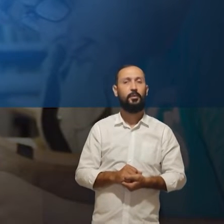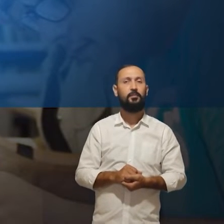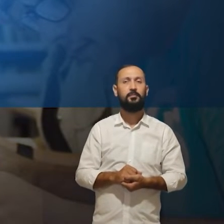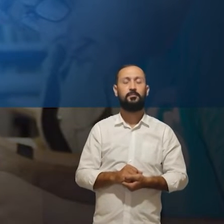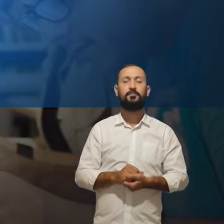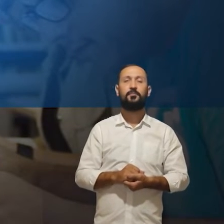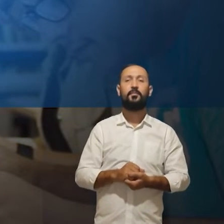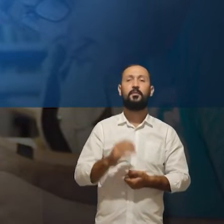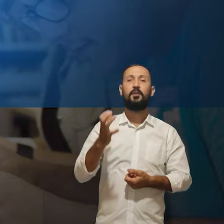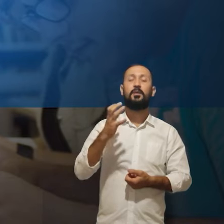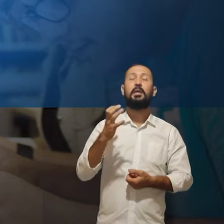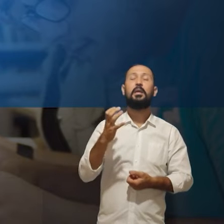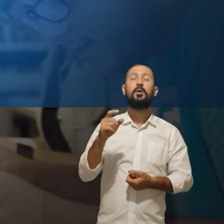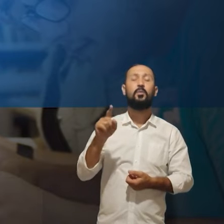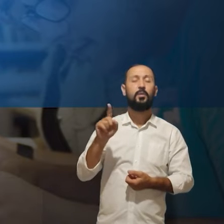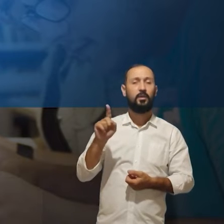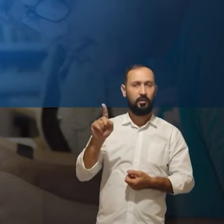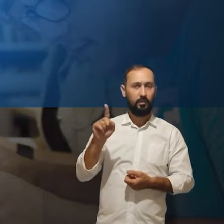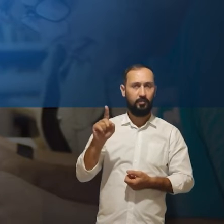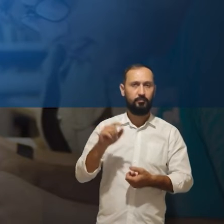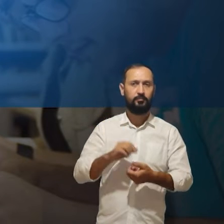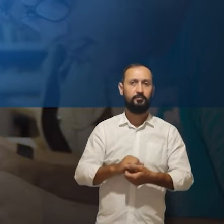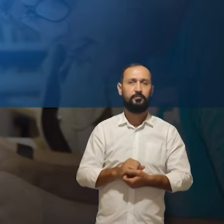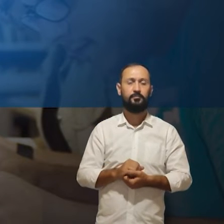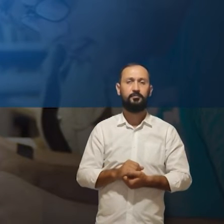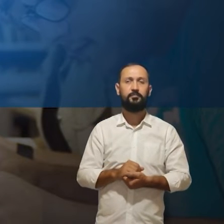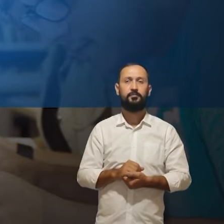é que Senhorinha não queria